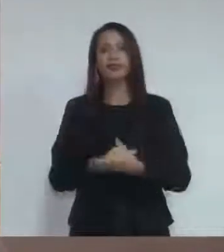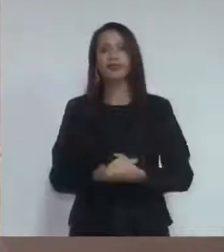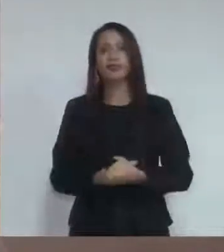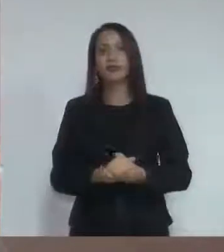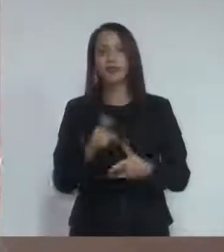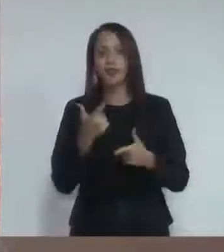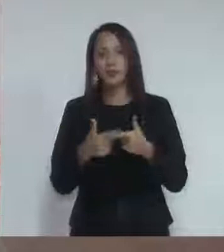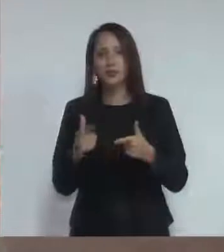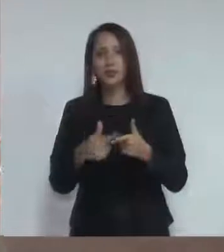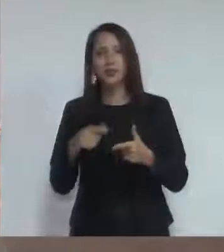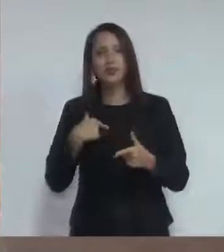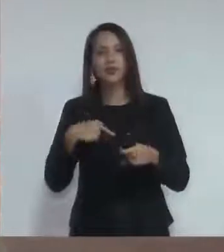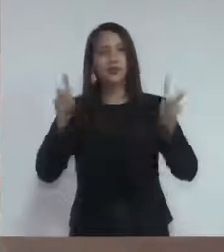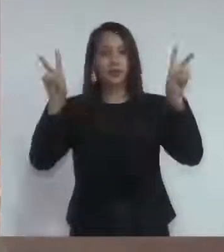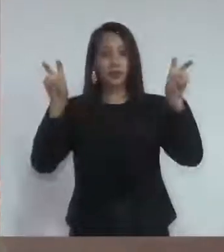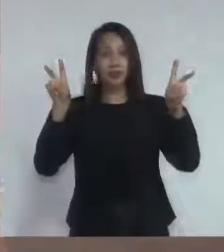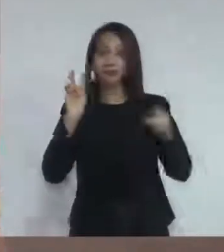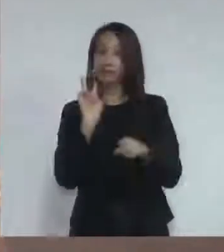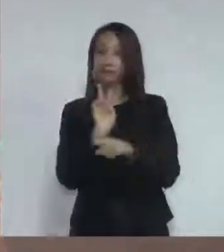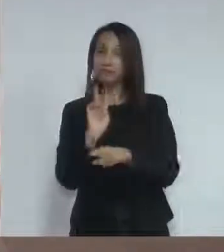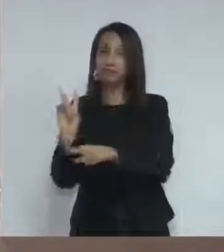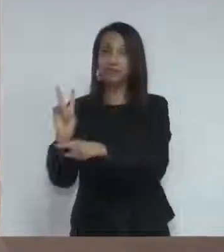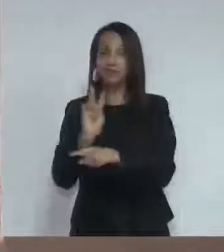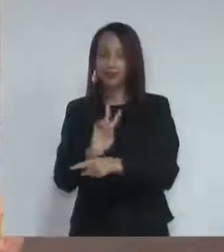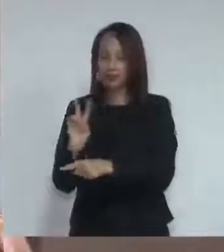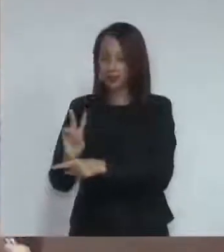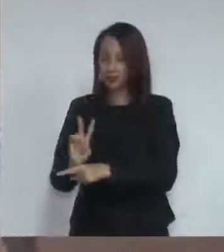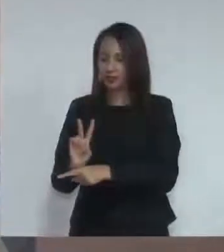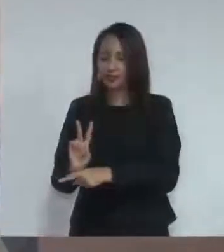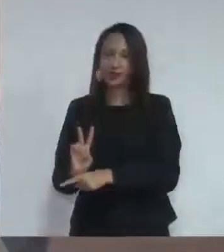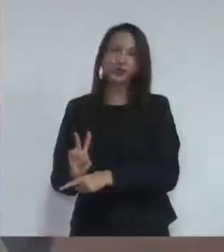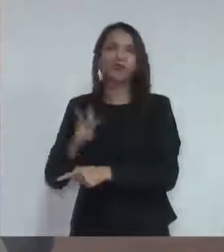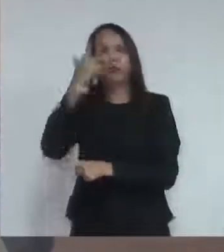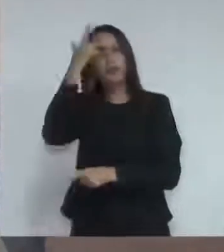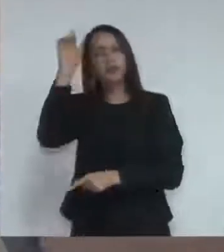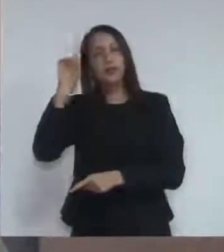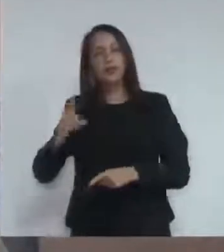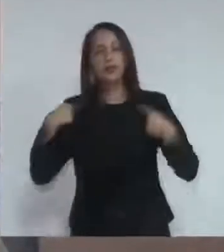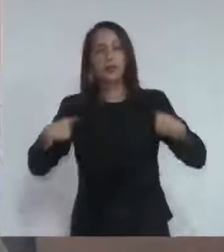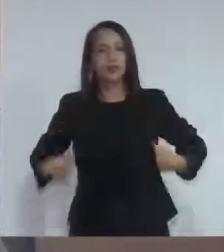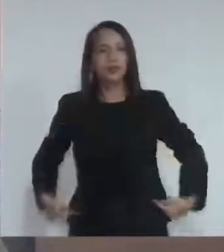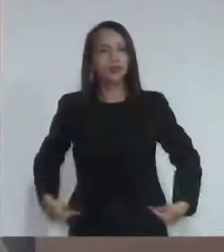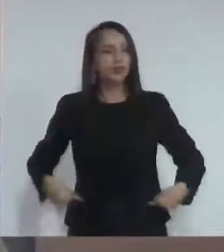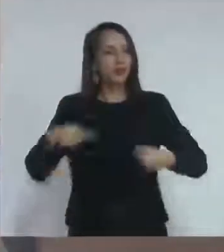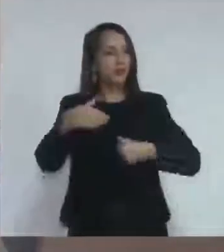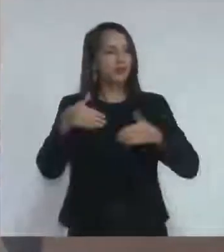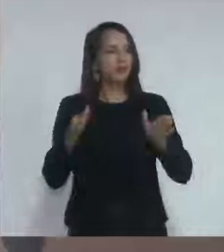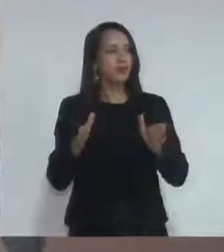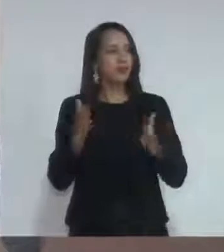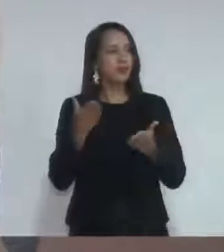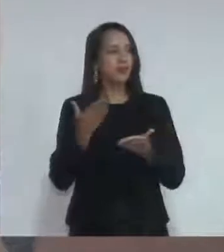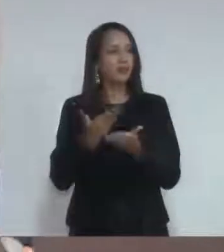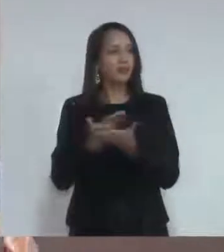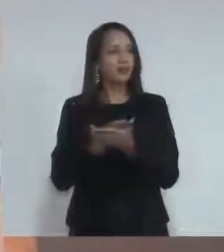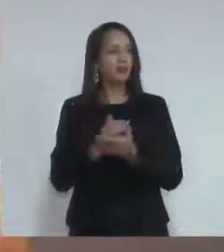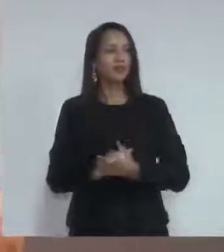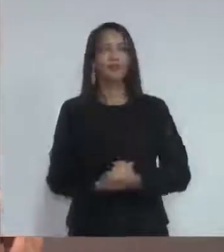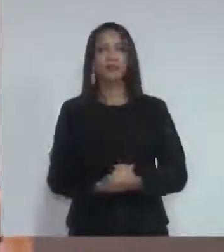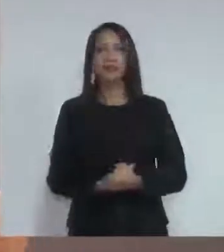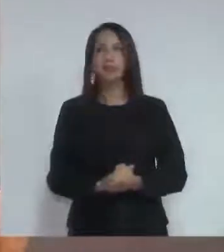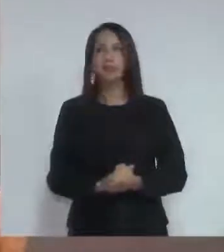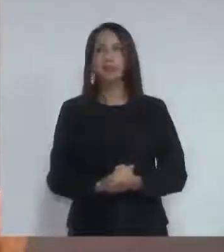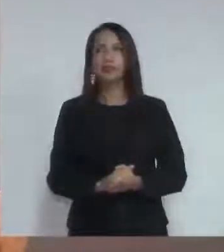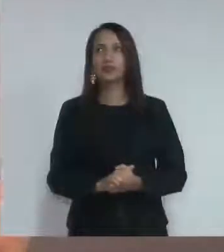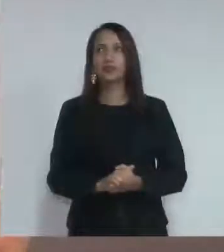é a questão do cuidador na sala de aula. No mês de abril, o Conselho Municipal da Pessoa com Deficiência,